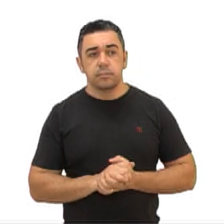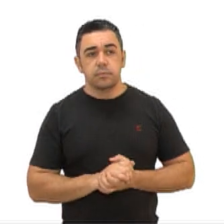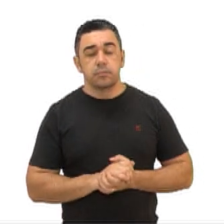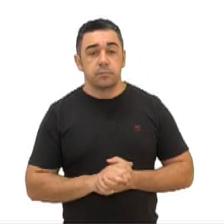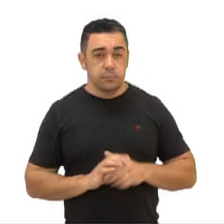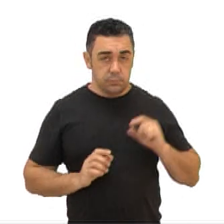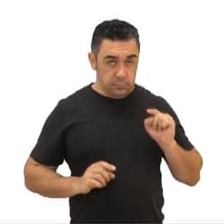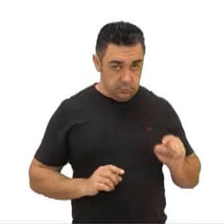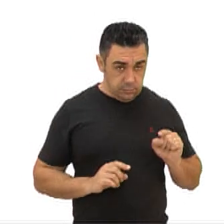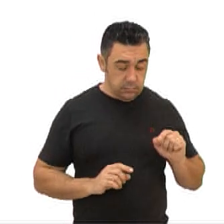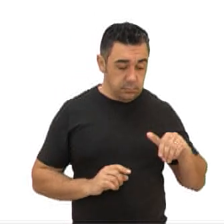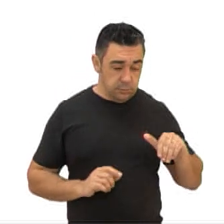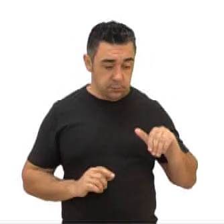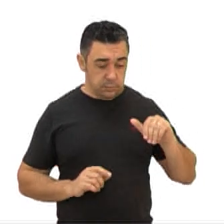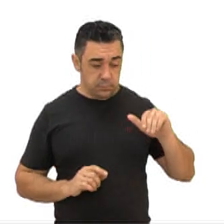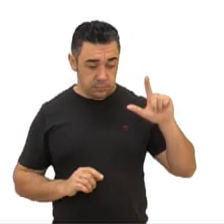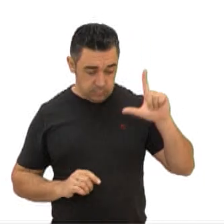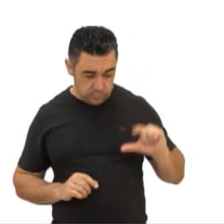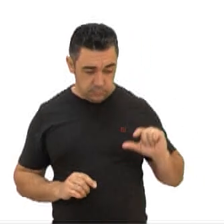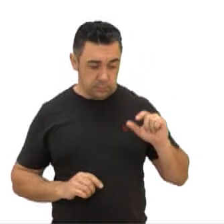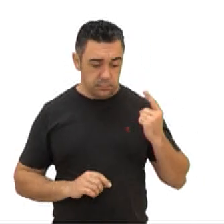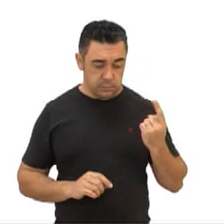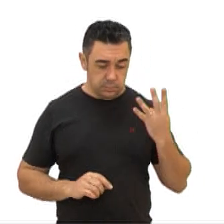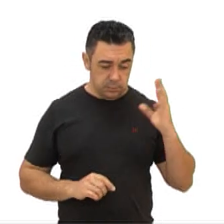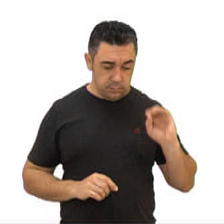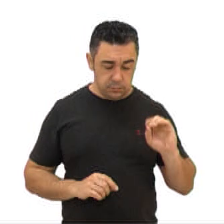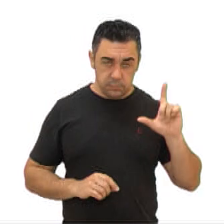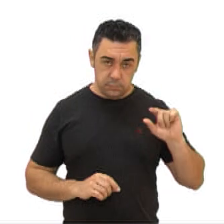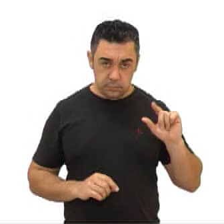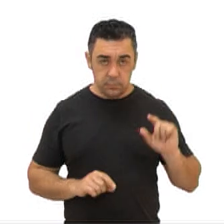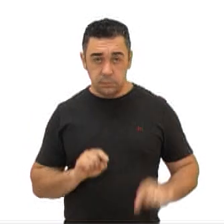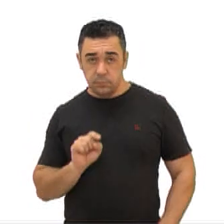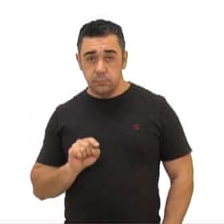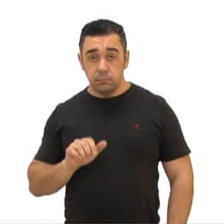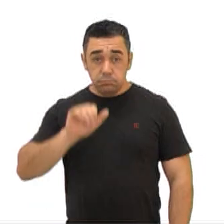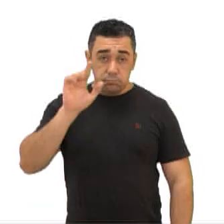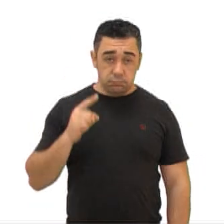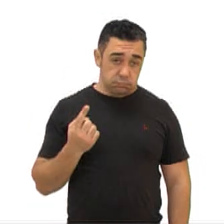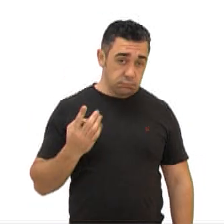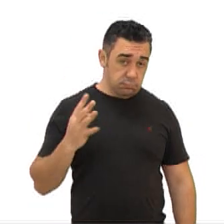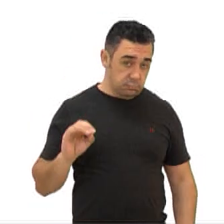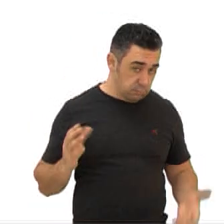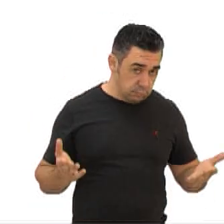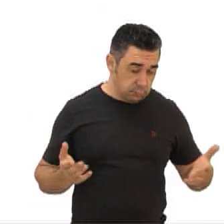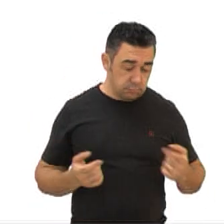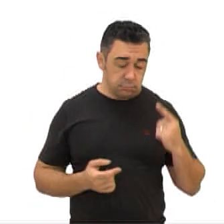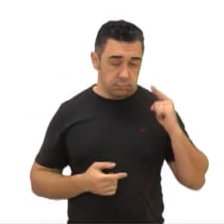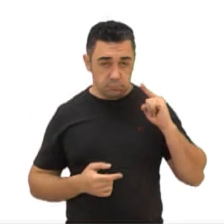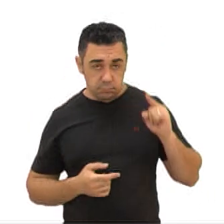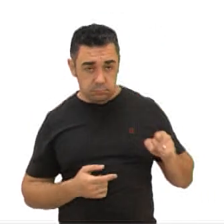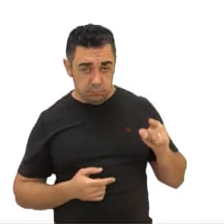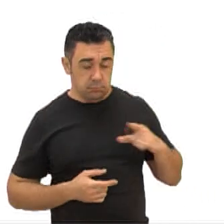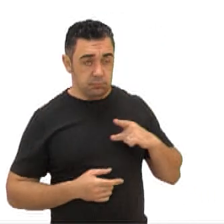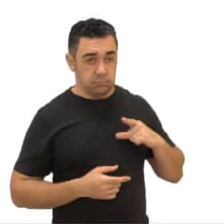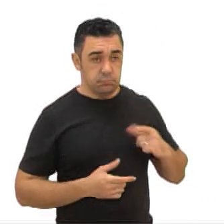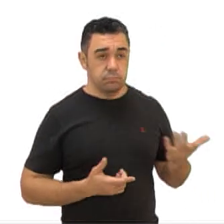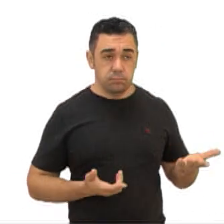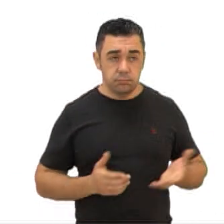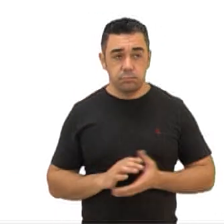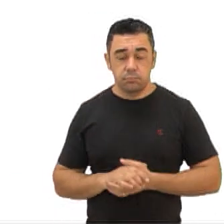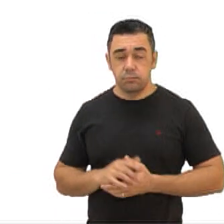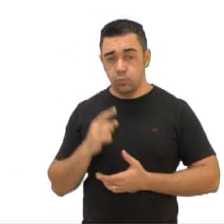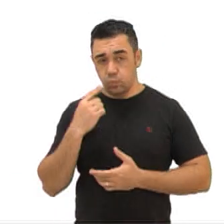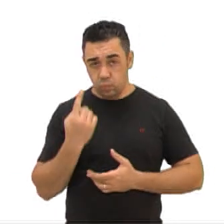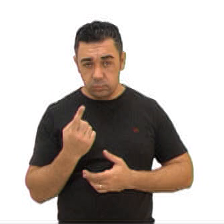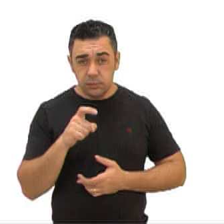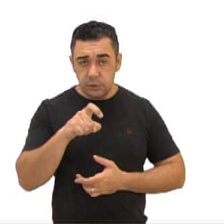que uma delas contenha 140 laranjas a menos. Então, se você tem uma caixa que corresponde ao